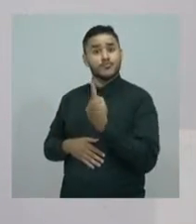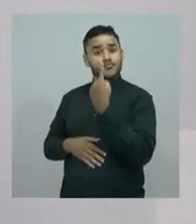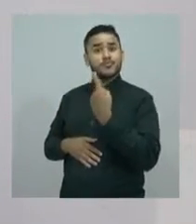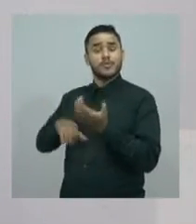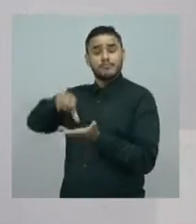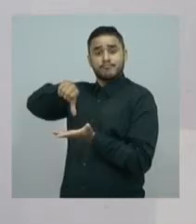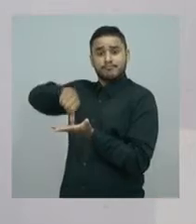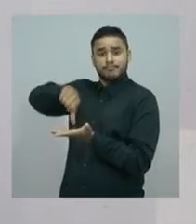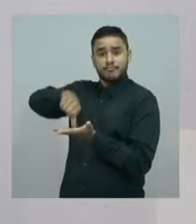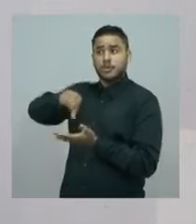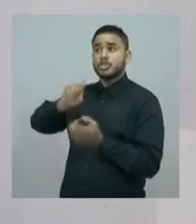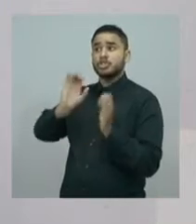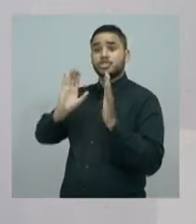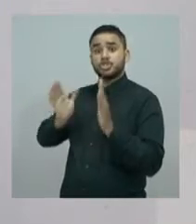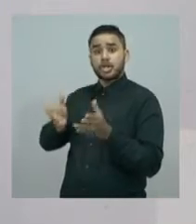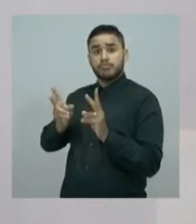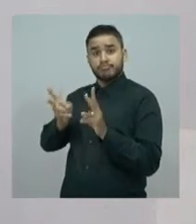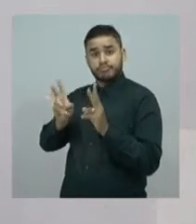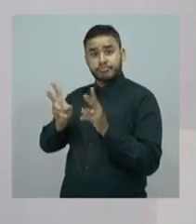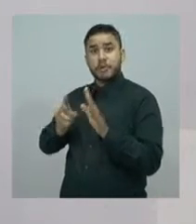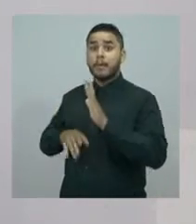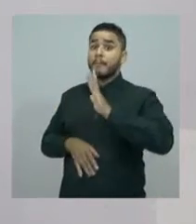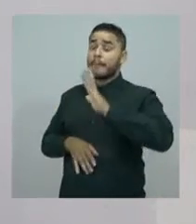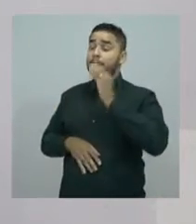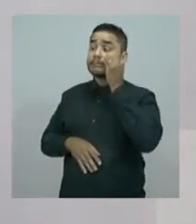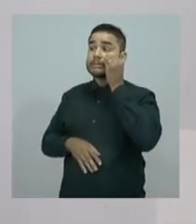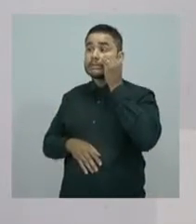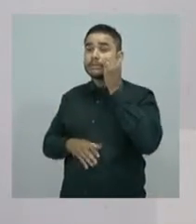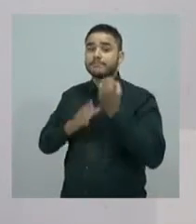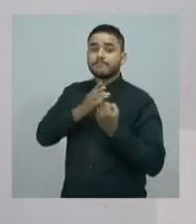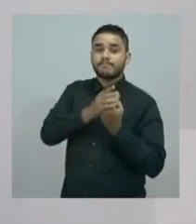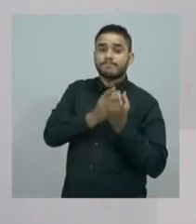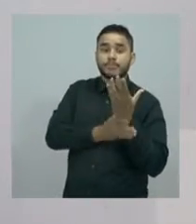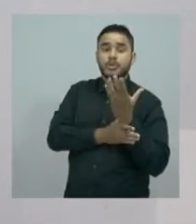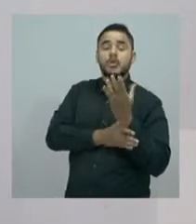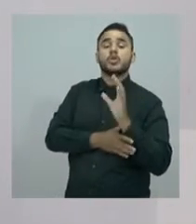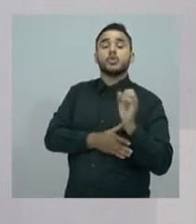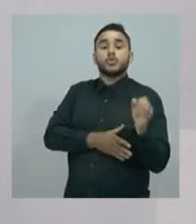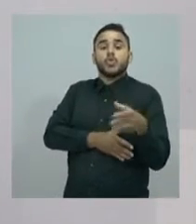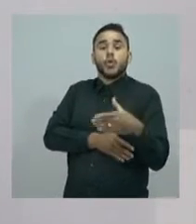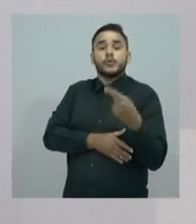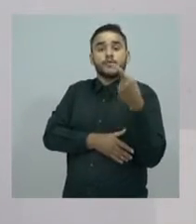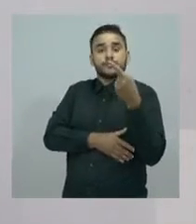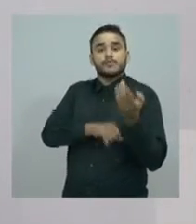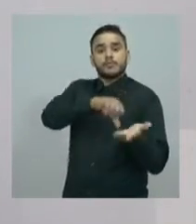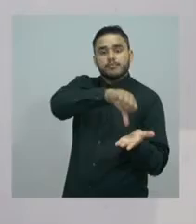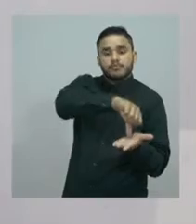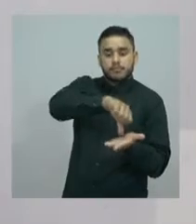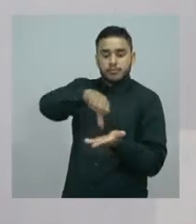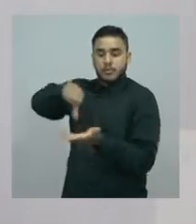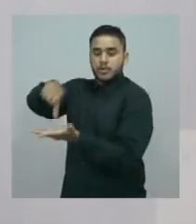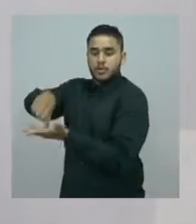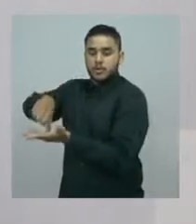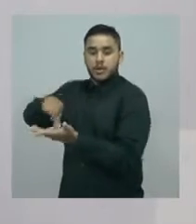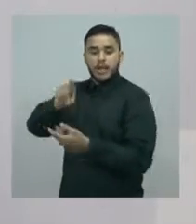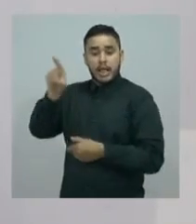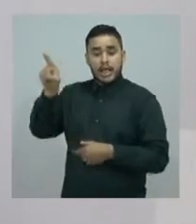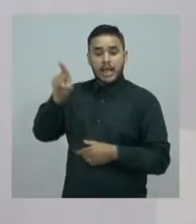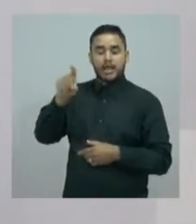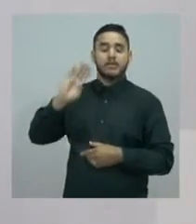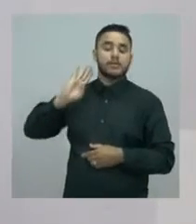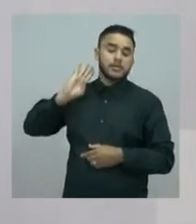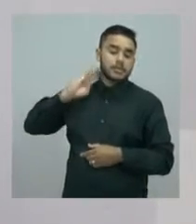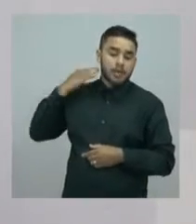grande, esse ano ainda nós iremos abrir um outro núcleo próximo à delegacia. Aquelas